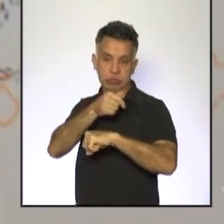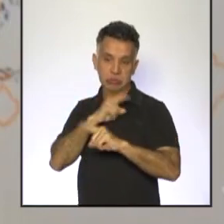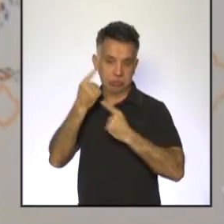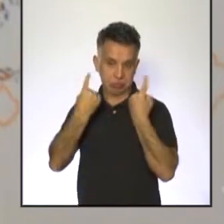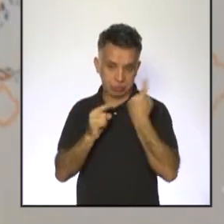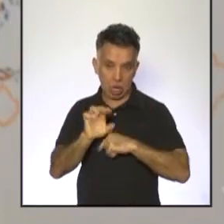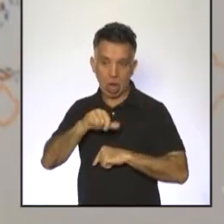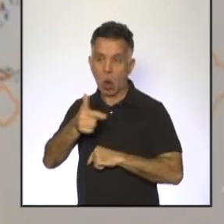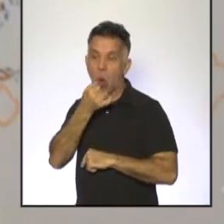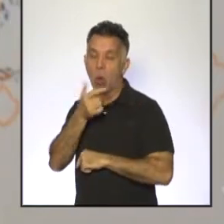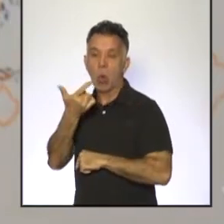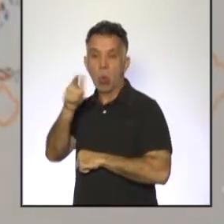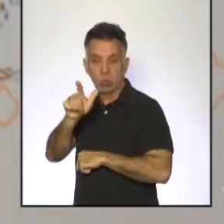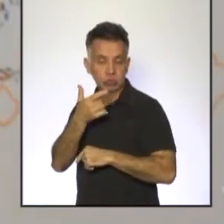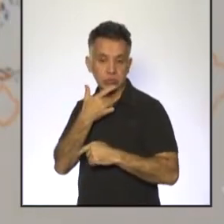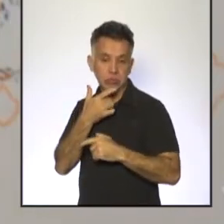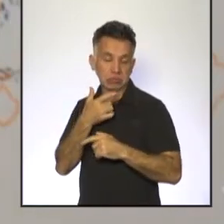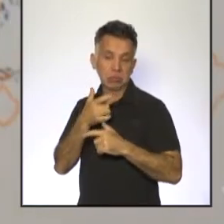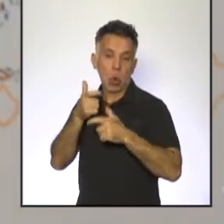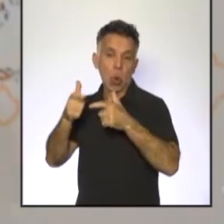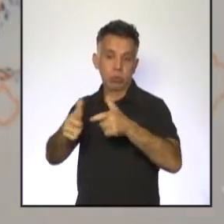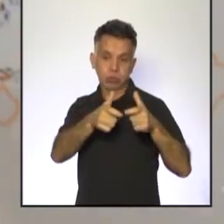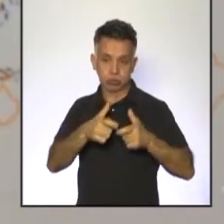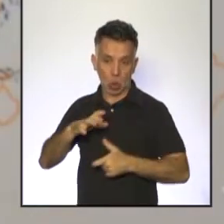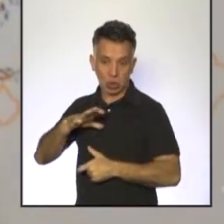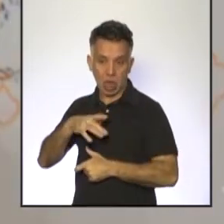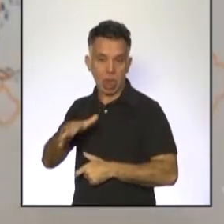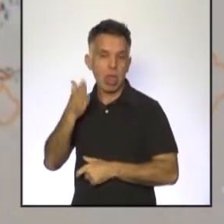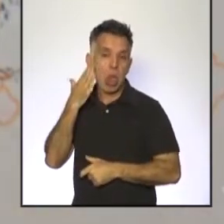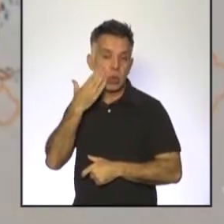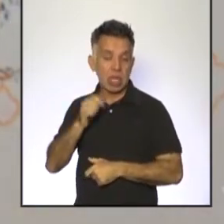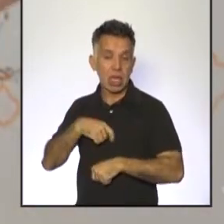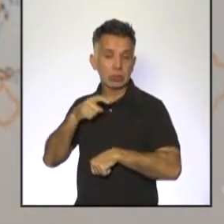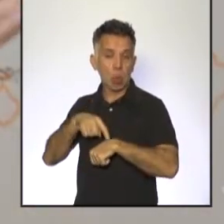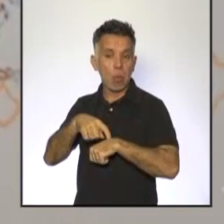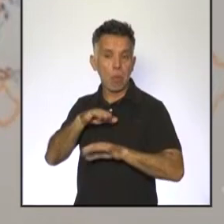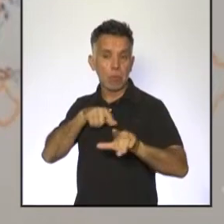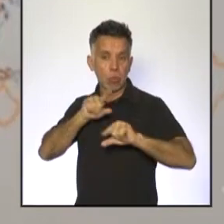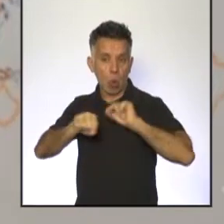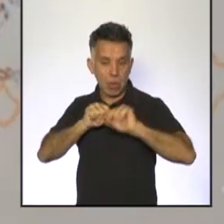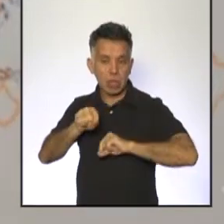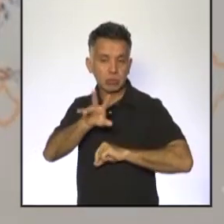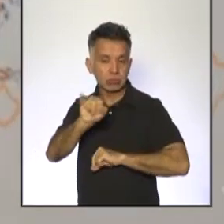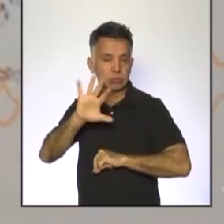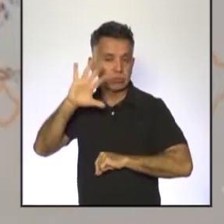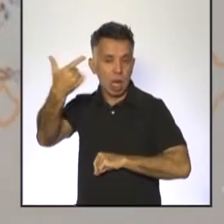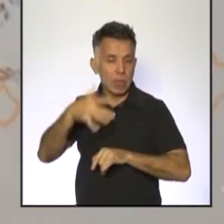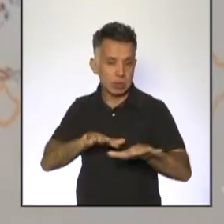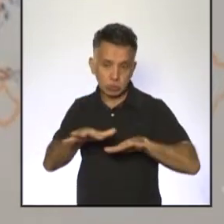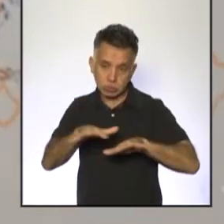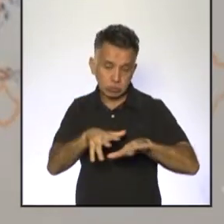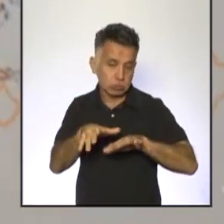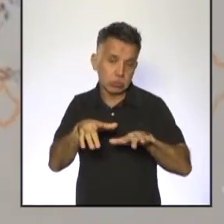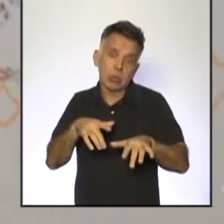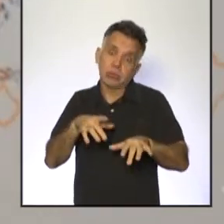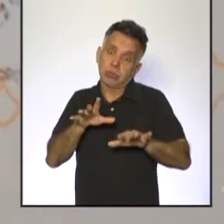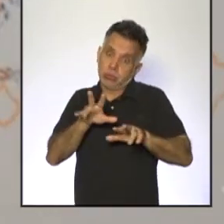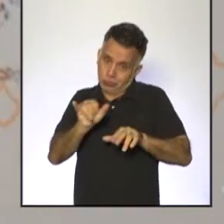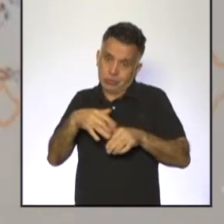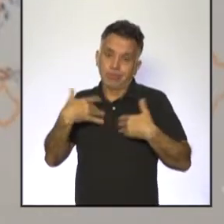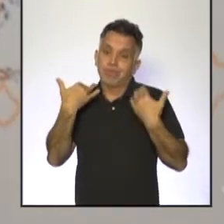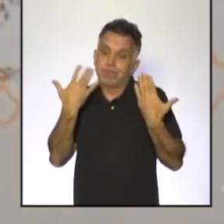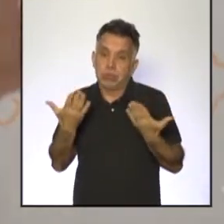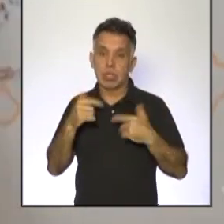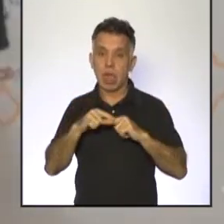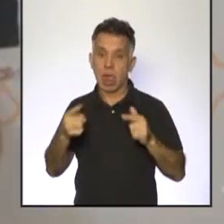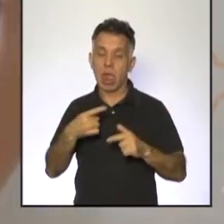se eu moro em Concepción, no Chile, eu sei que uma hora ou outra vai aparecer um terremoto, não tem muita opção, não tem muito jeito.